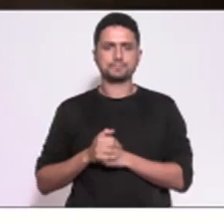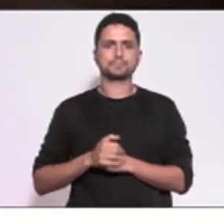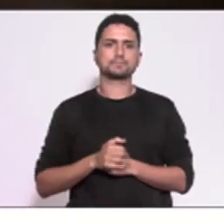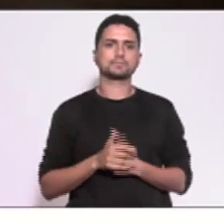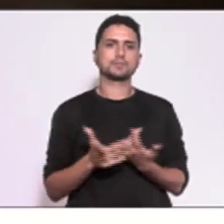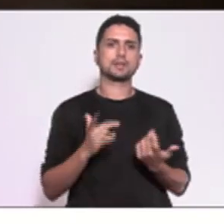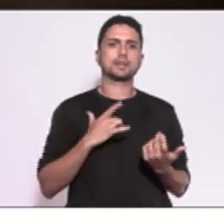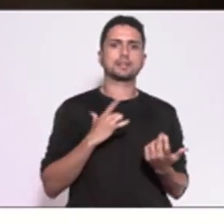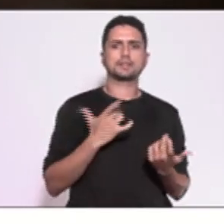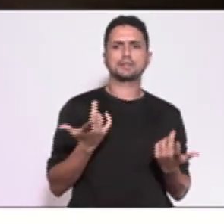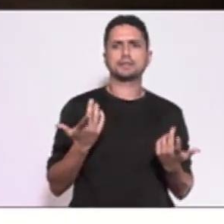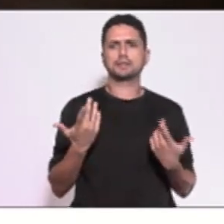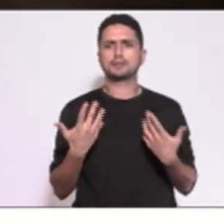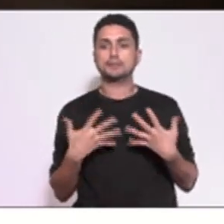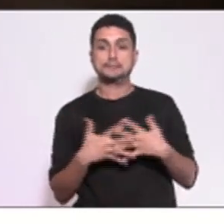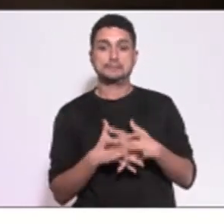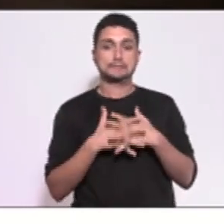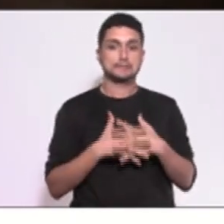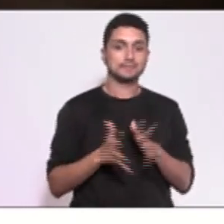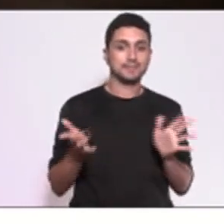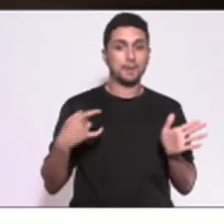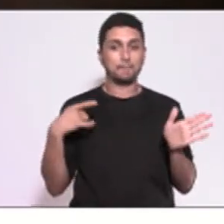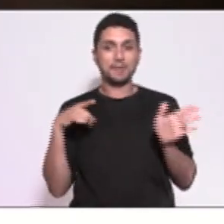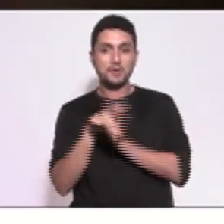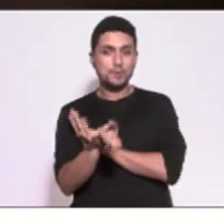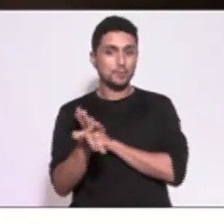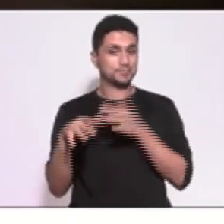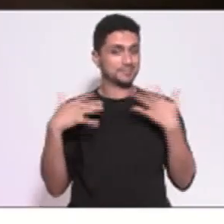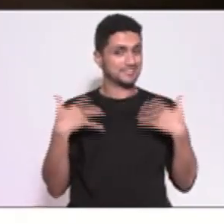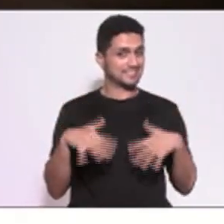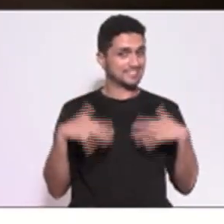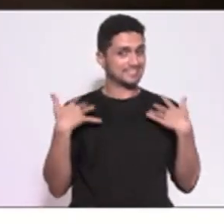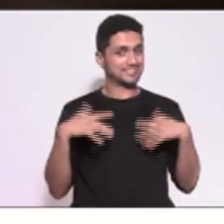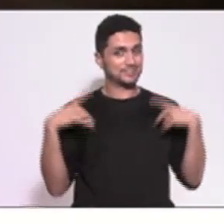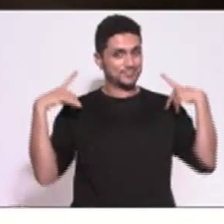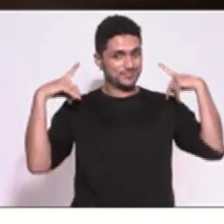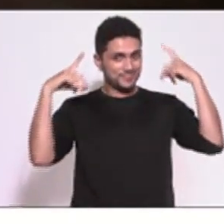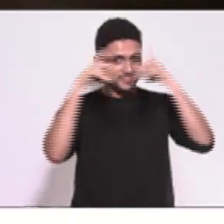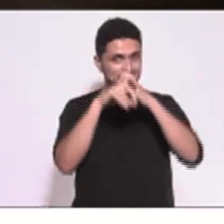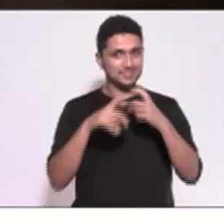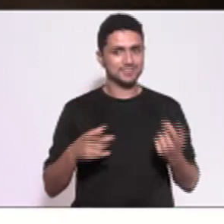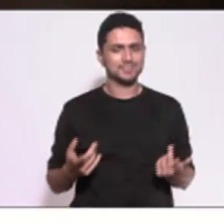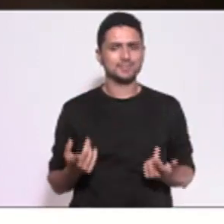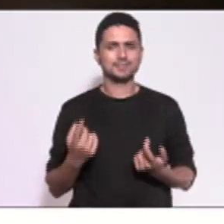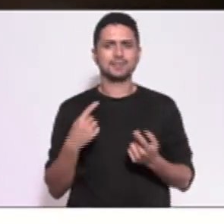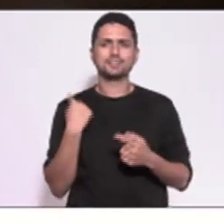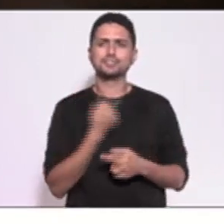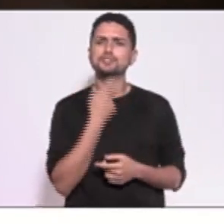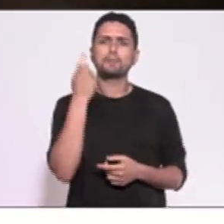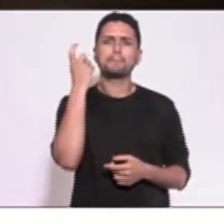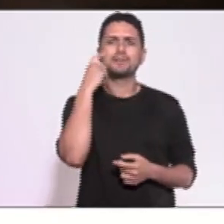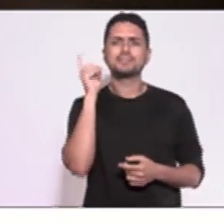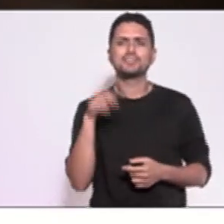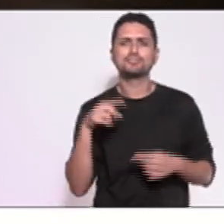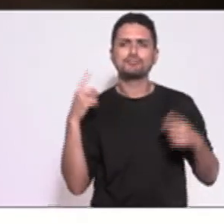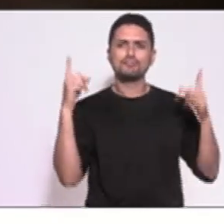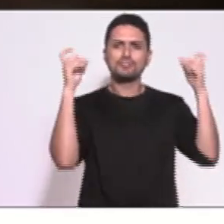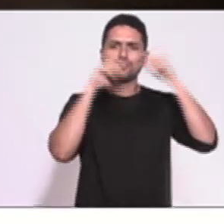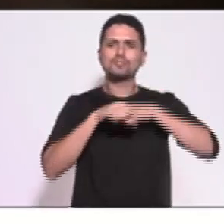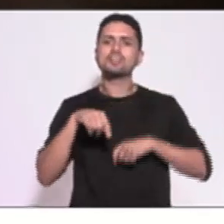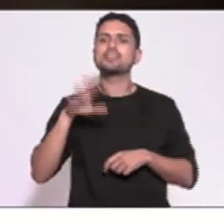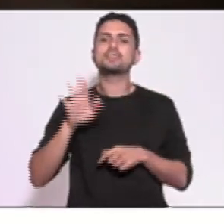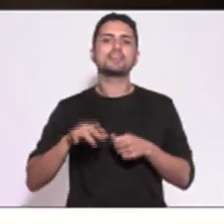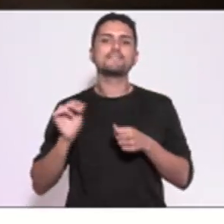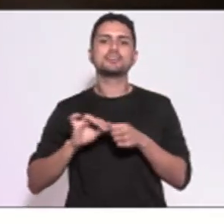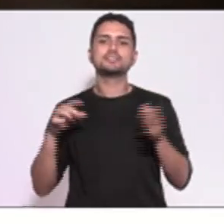aquele embaraço de fazer a pergunta constrangedora, a pergunta difícil, que a gente estava achando que era difícil. Quem é que fazia as perguntas